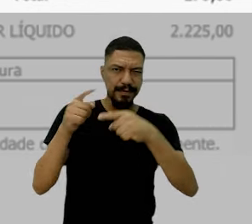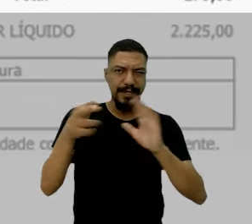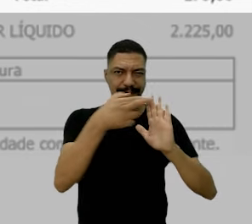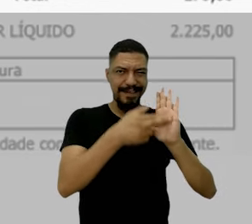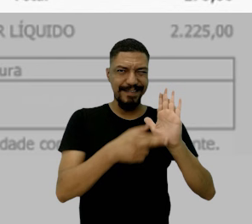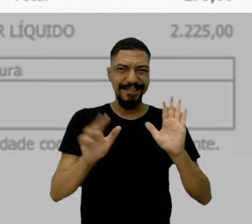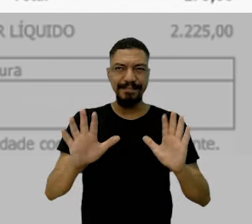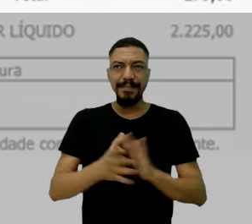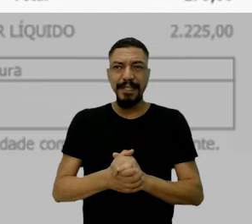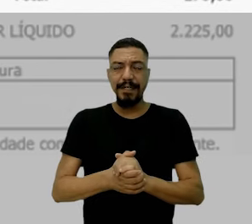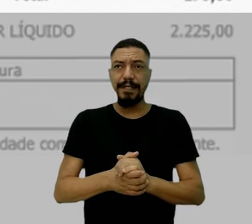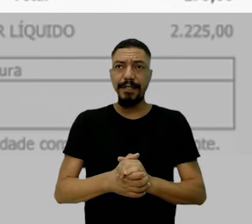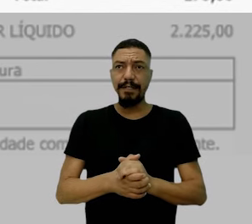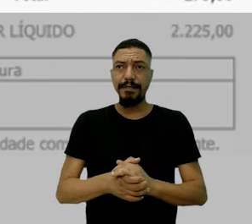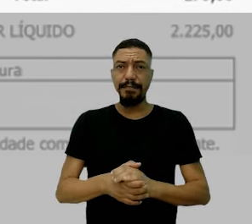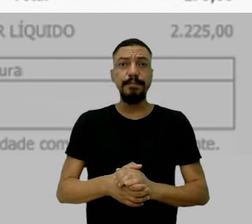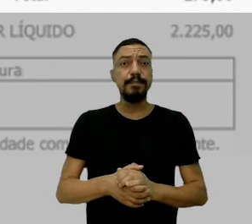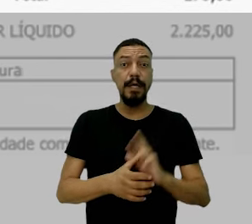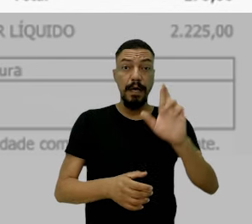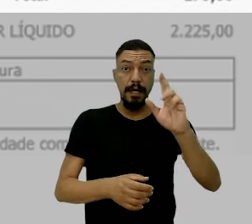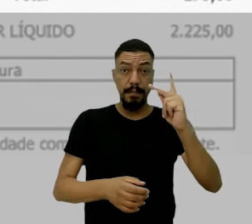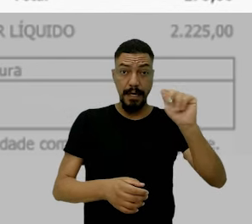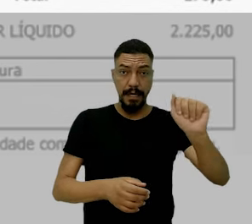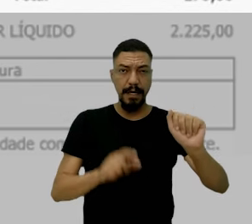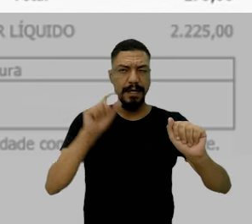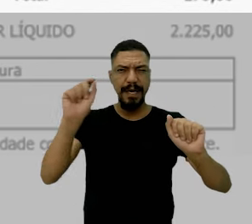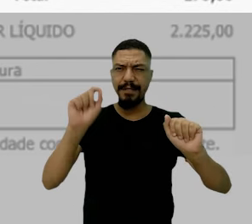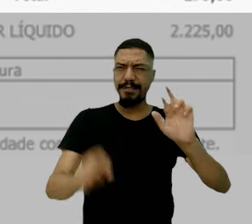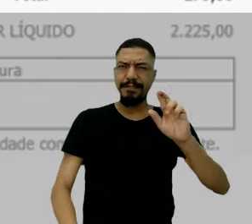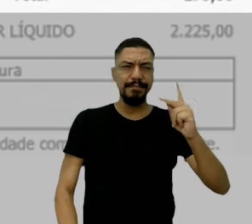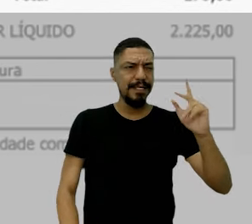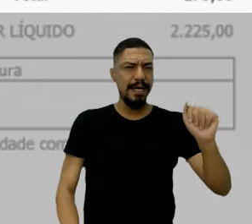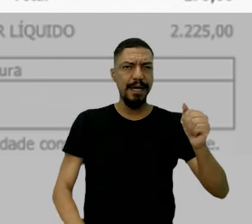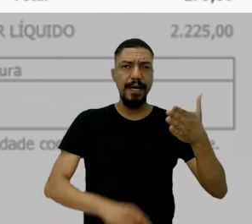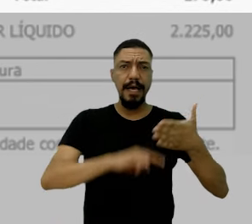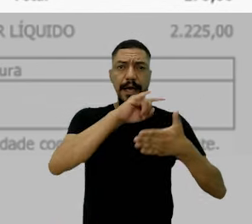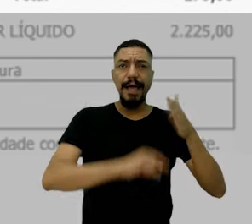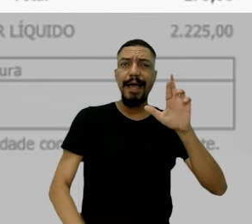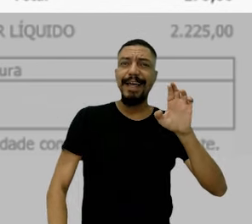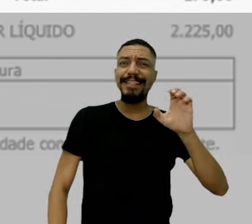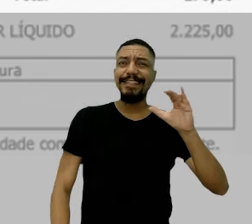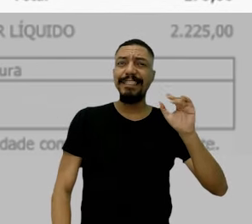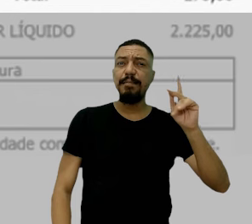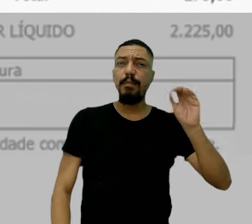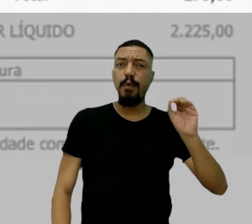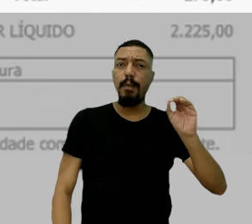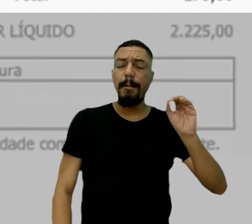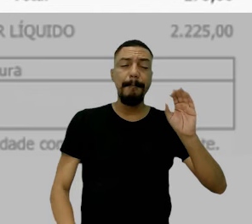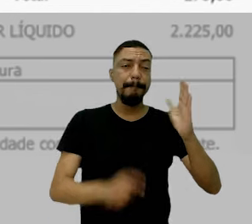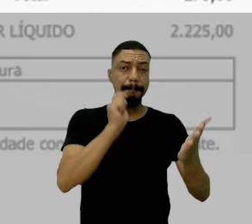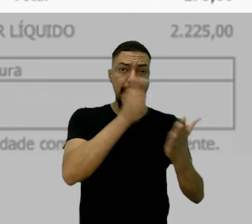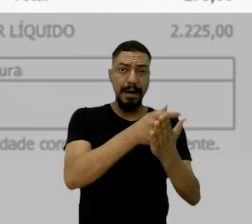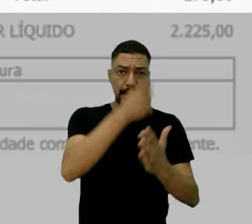das réguas, que eu pus o slide no lugar errado. Vamos lá. RPA. Gente, o que é RPA? É o recibo de pagamento